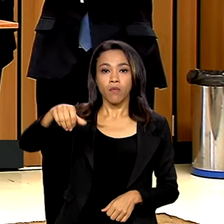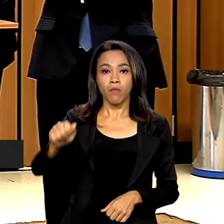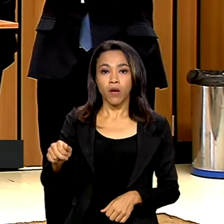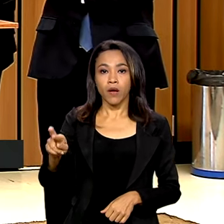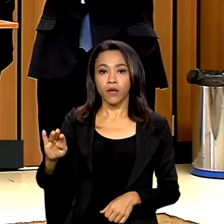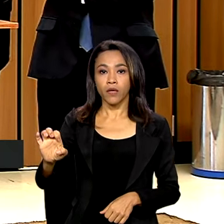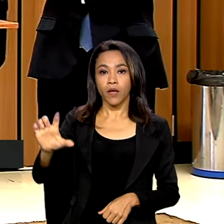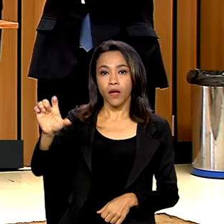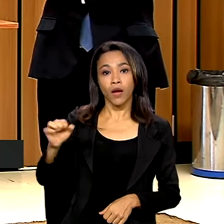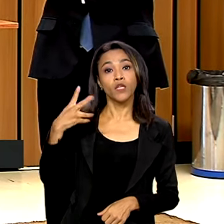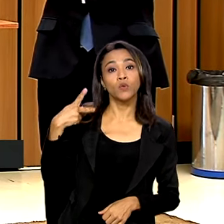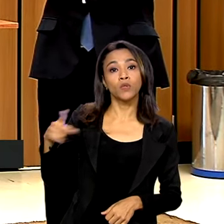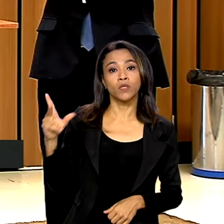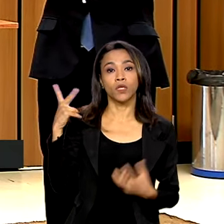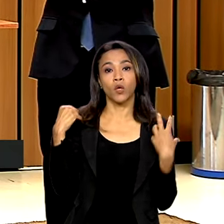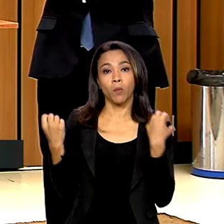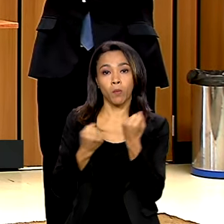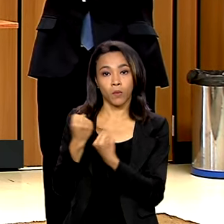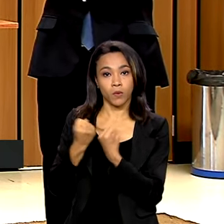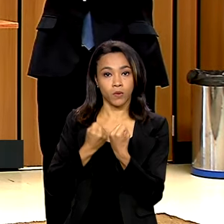motorista Anderson Gomes.